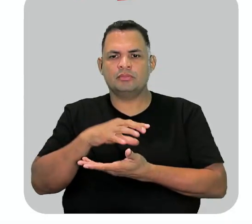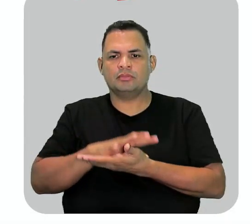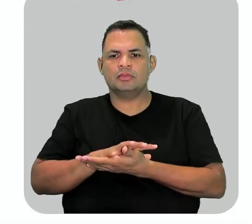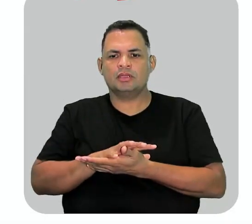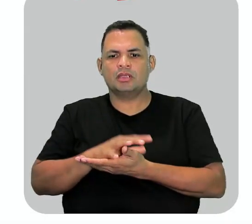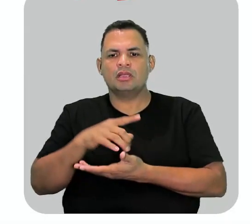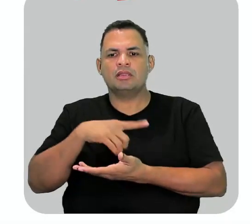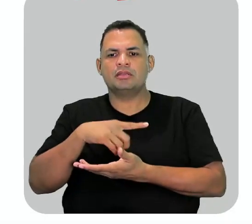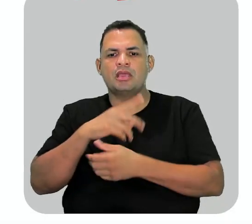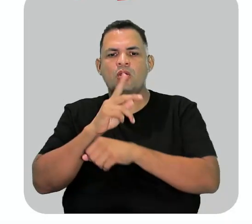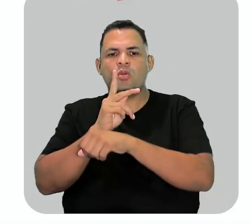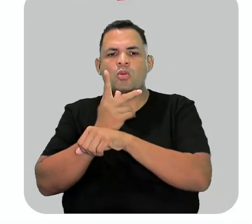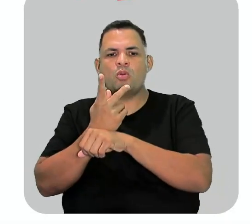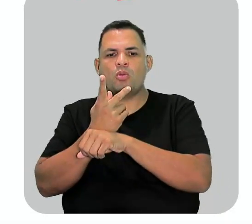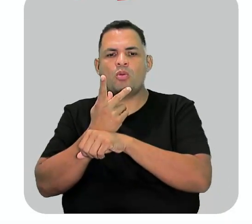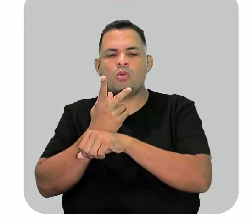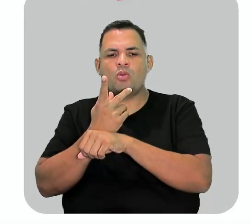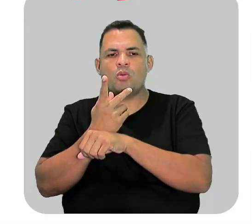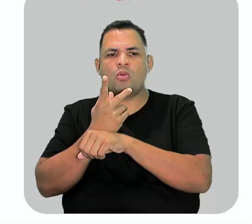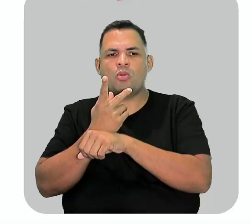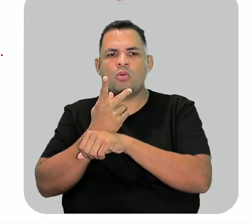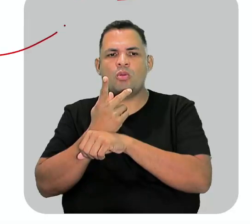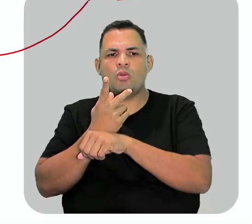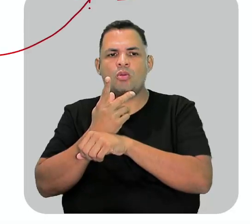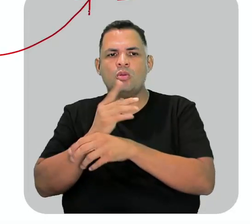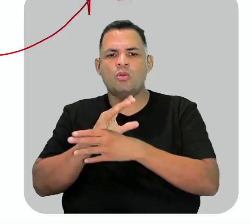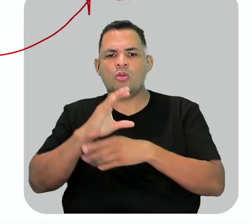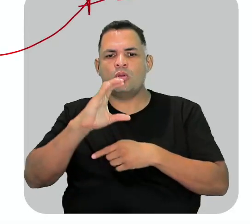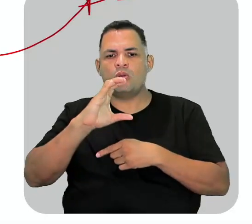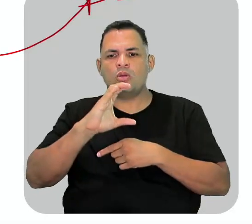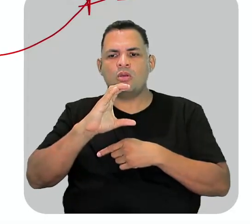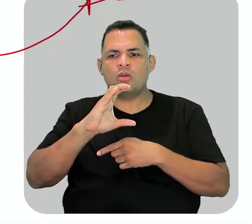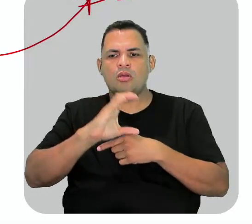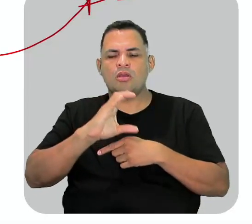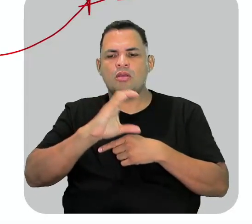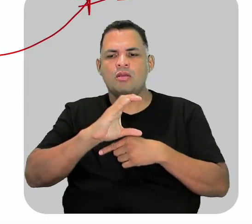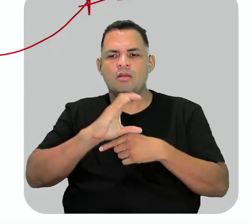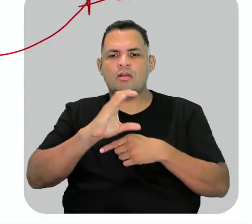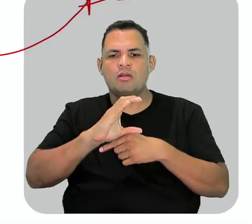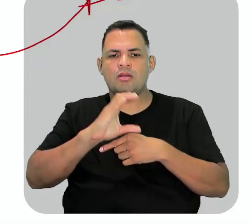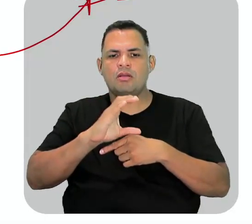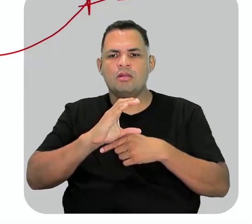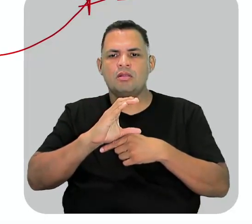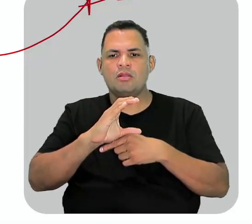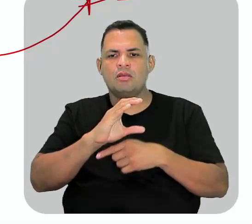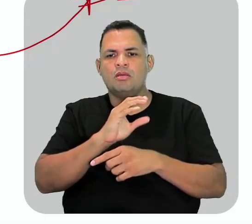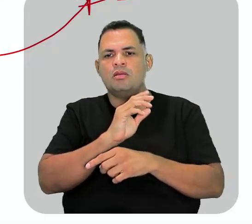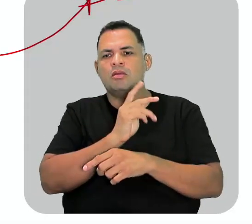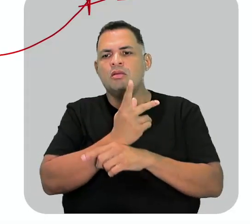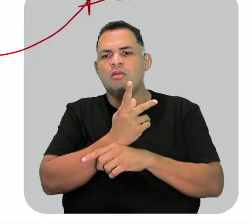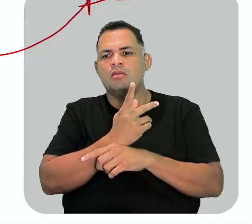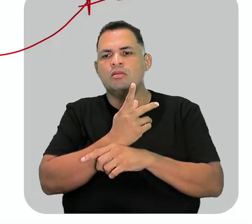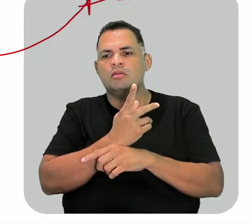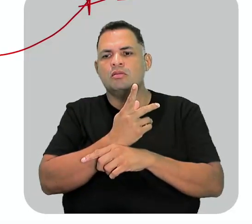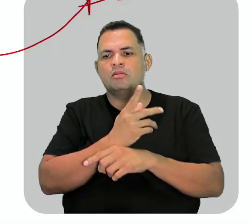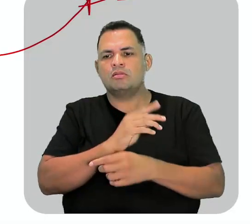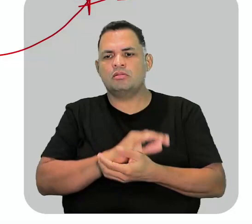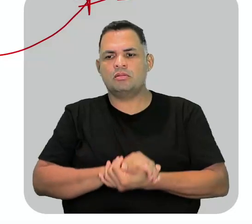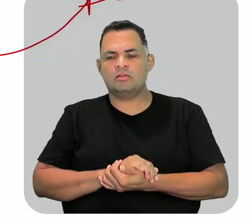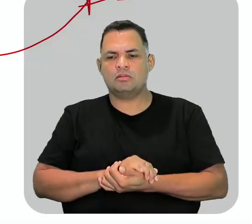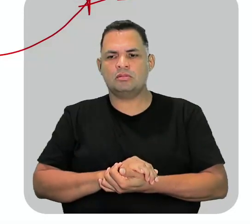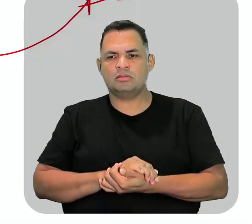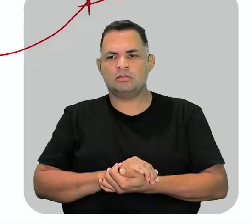captura do hidrogênio aqui do nosso carbono e o hidrogênio aqui da